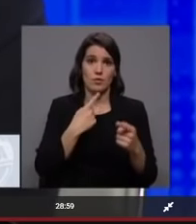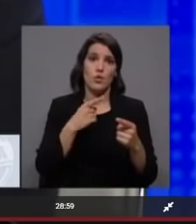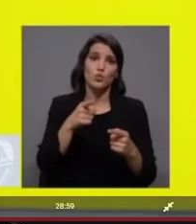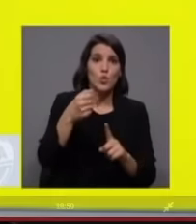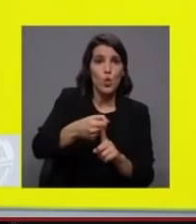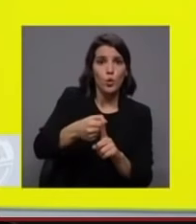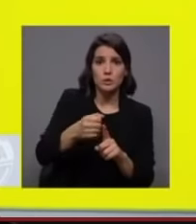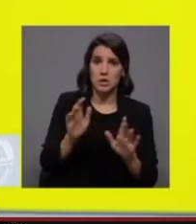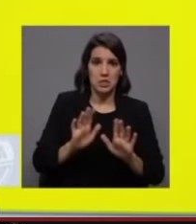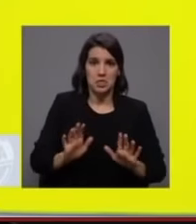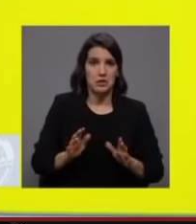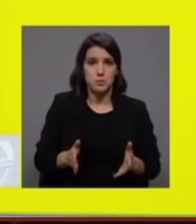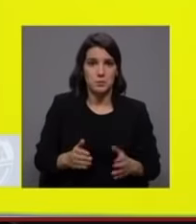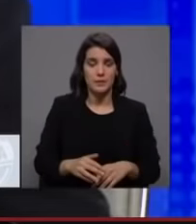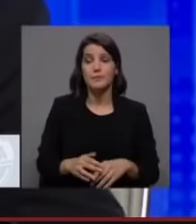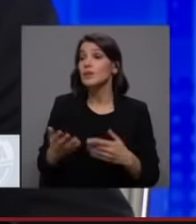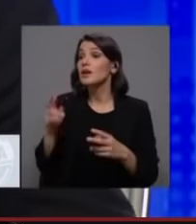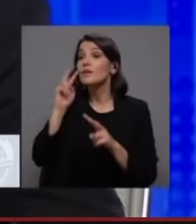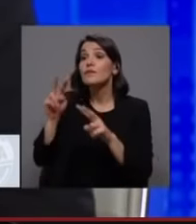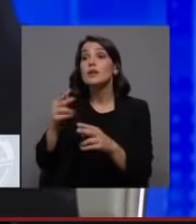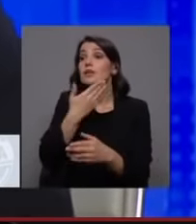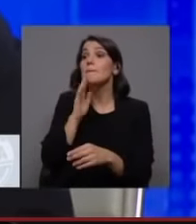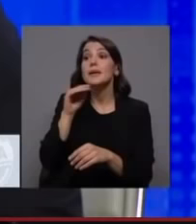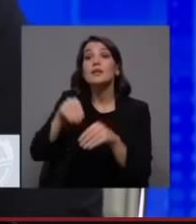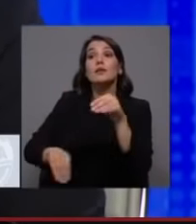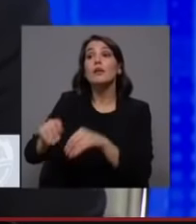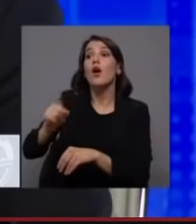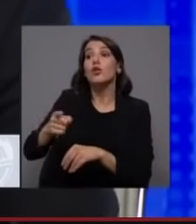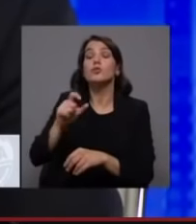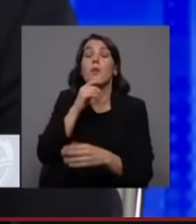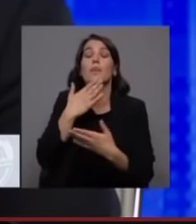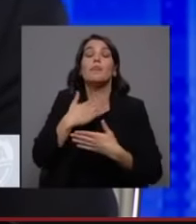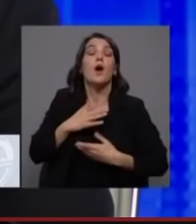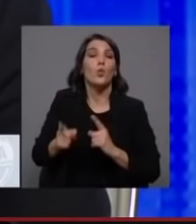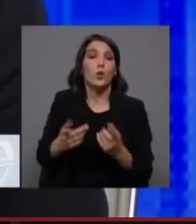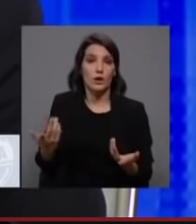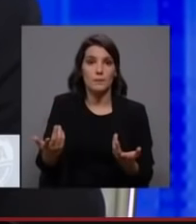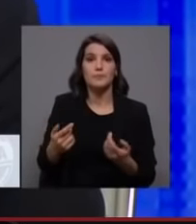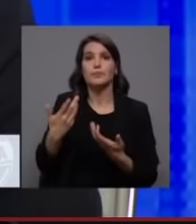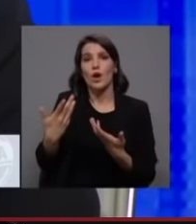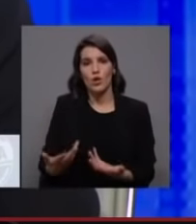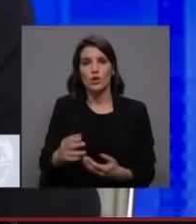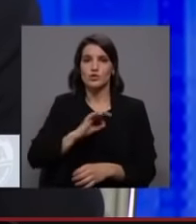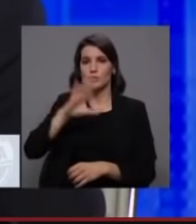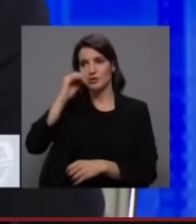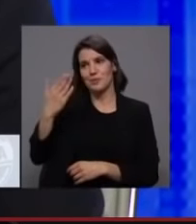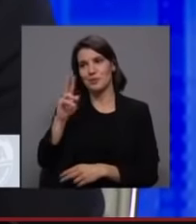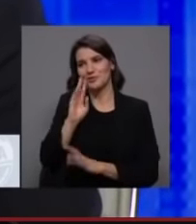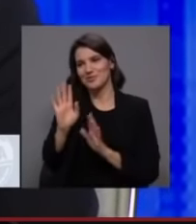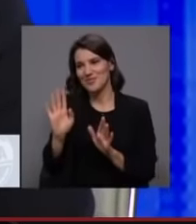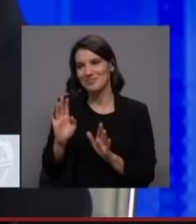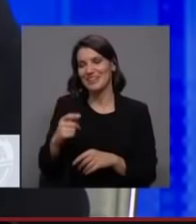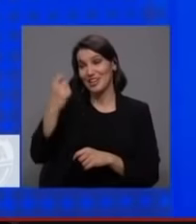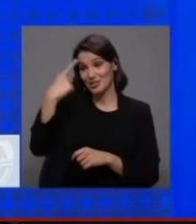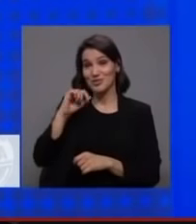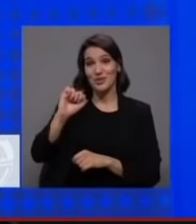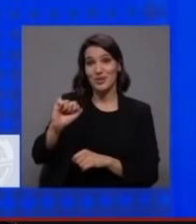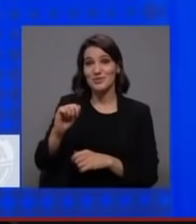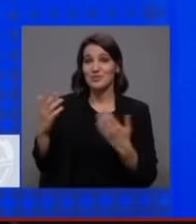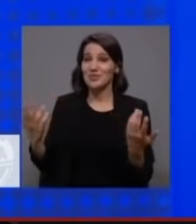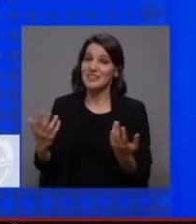não temos força cada um E que me dizer que podem trazer agora a desculpa lá é que o seu historial